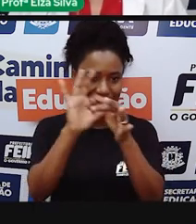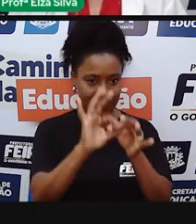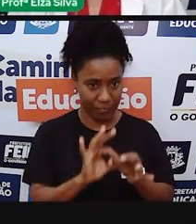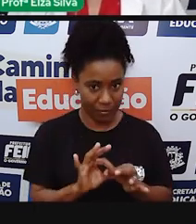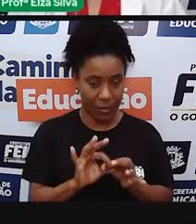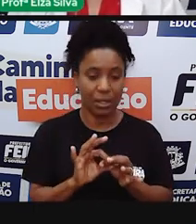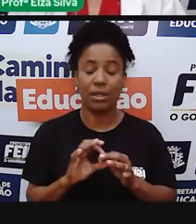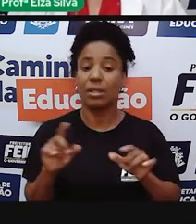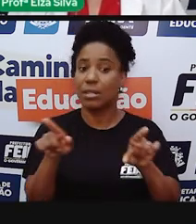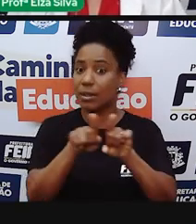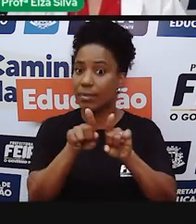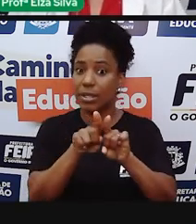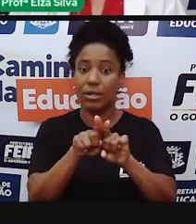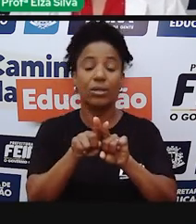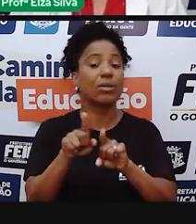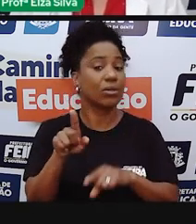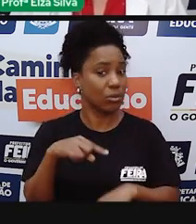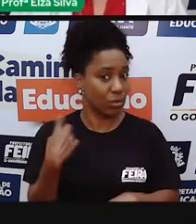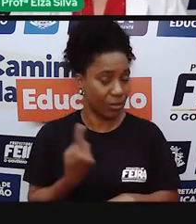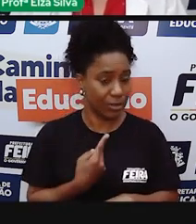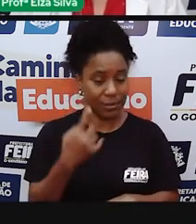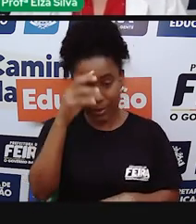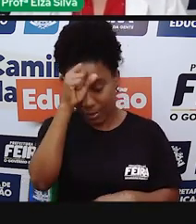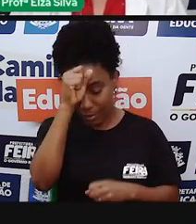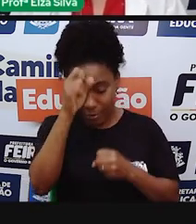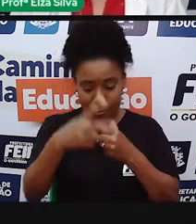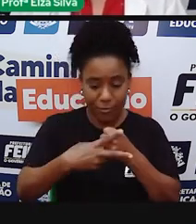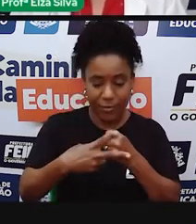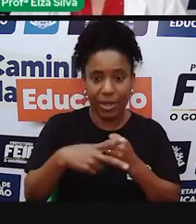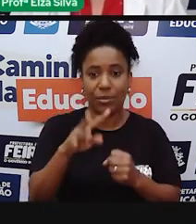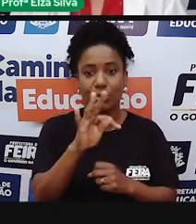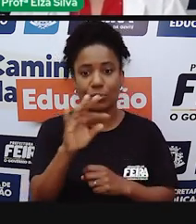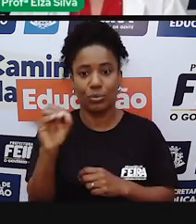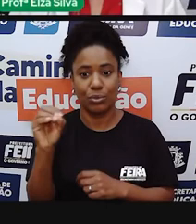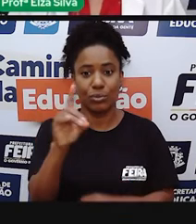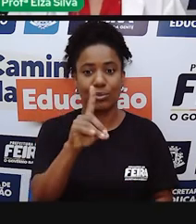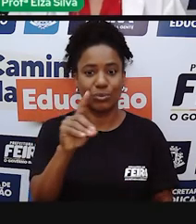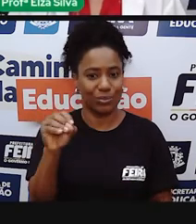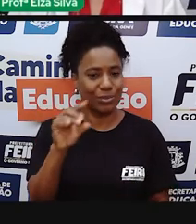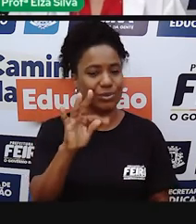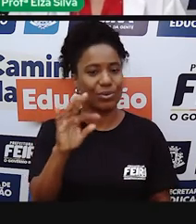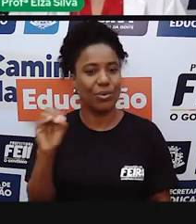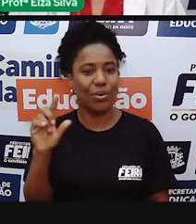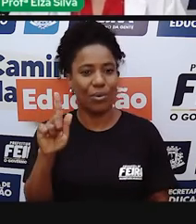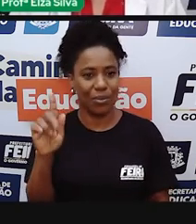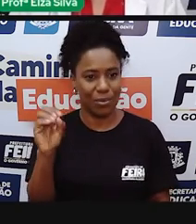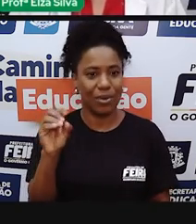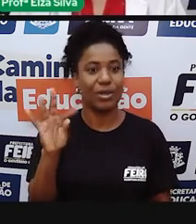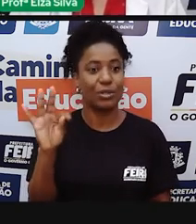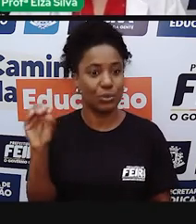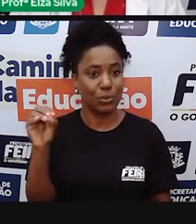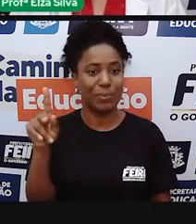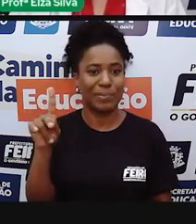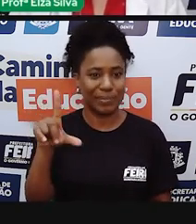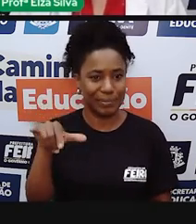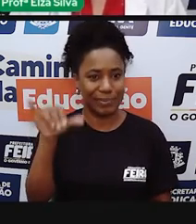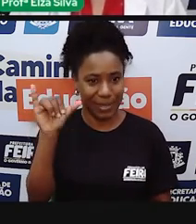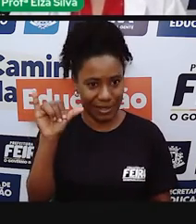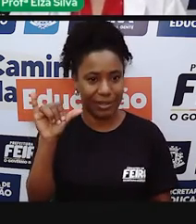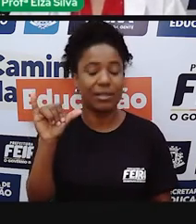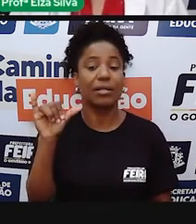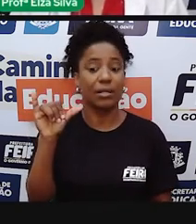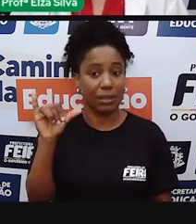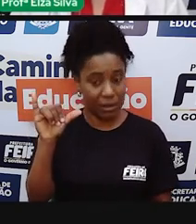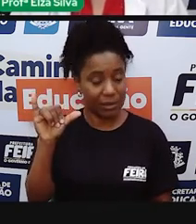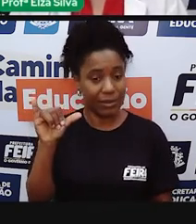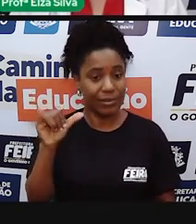Nós também aprendemos que os verbos to do, to go e to play auxiliam na construção de sentido para